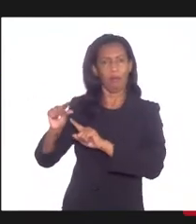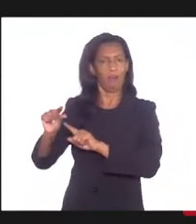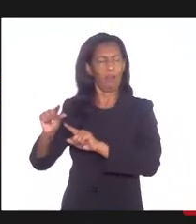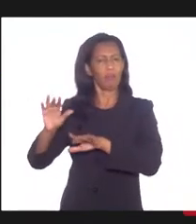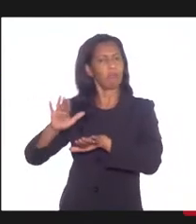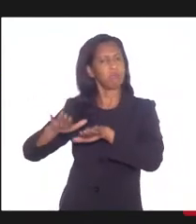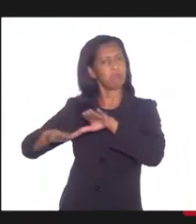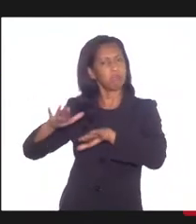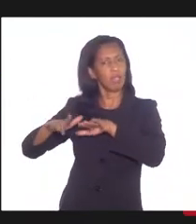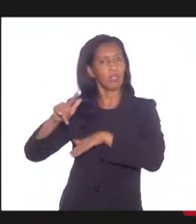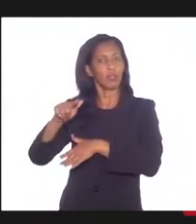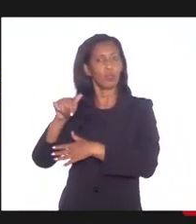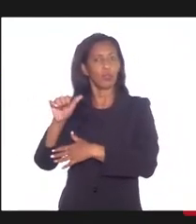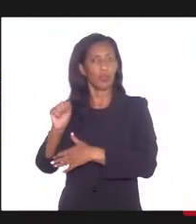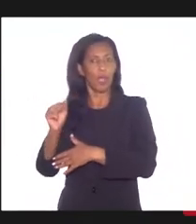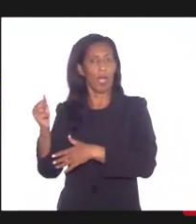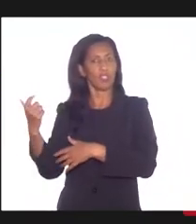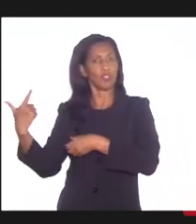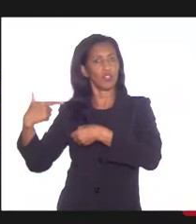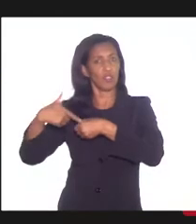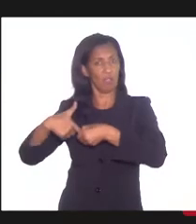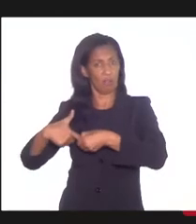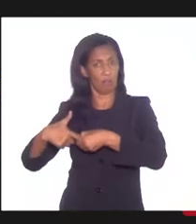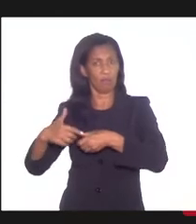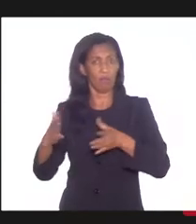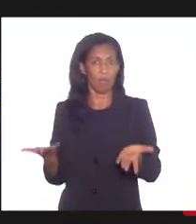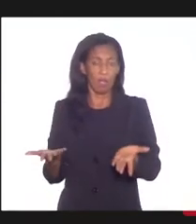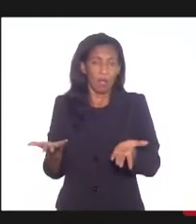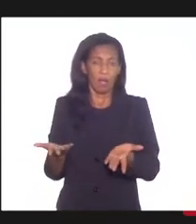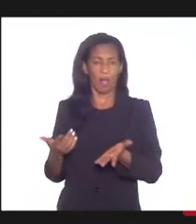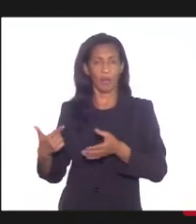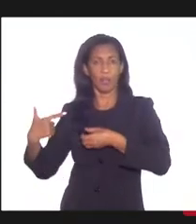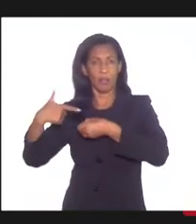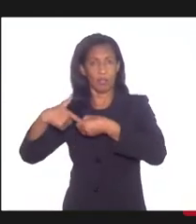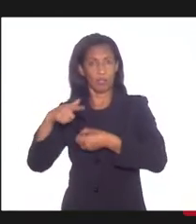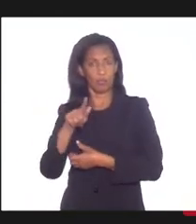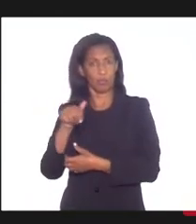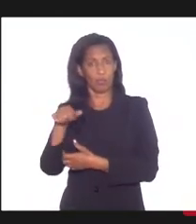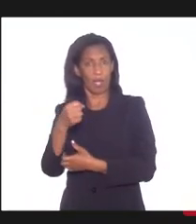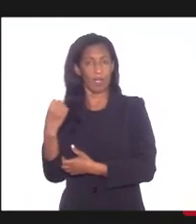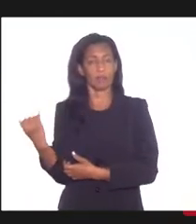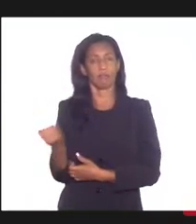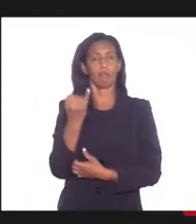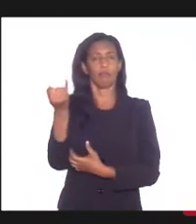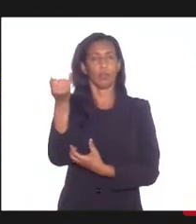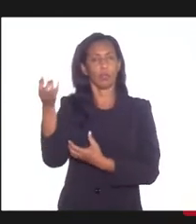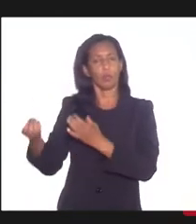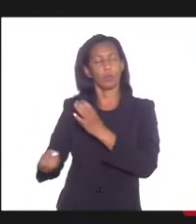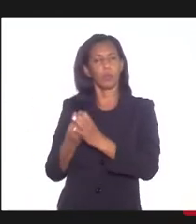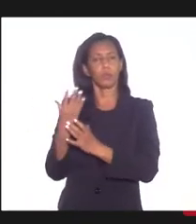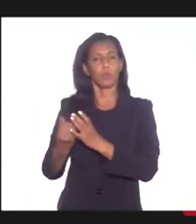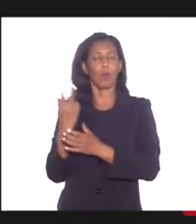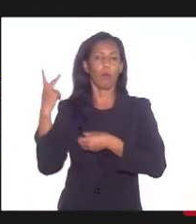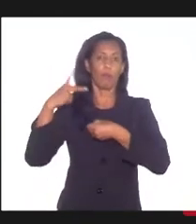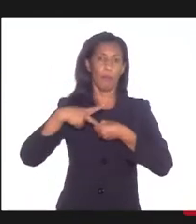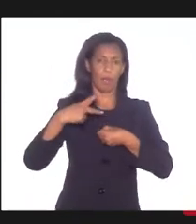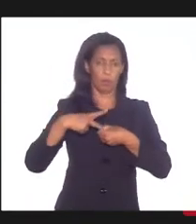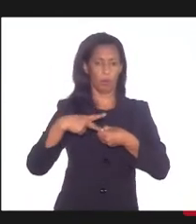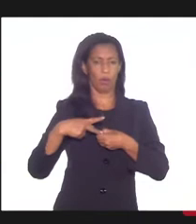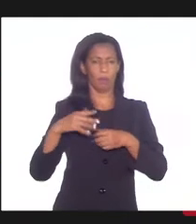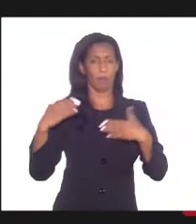relevante do gás reinjetado. É claro que a reinjeção de gás ela é importante para o processo de produção de petróleo, mas